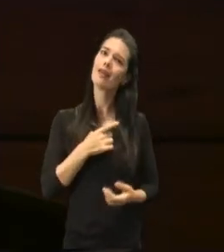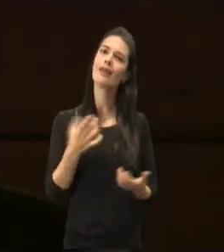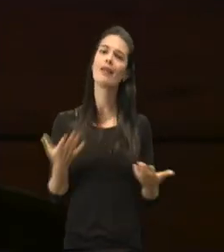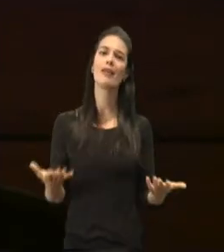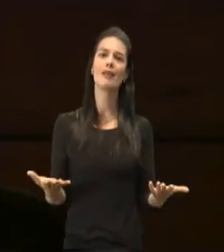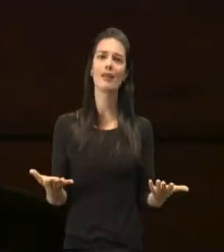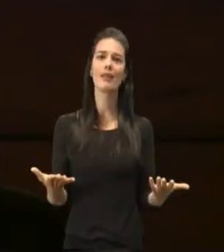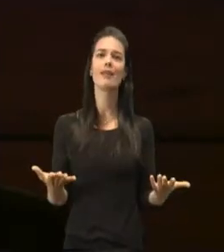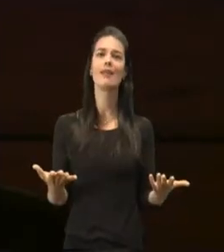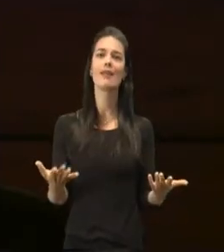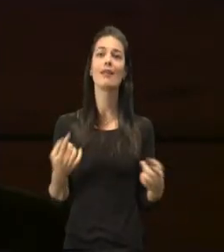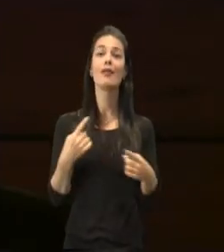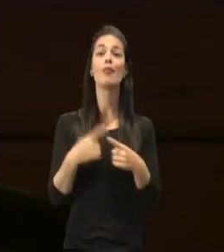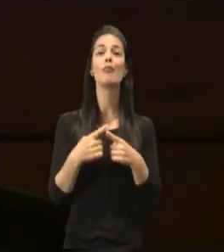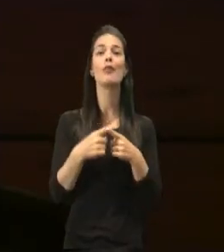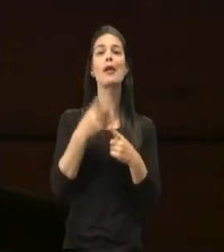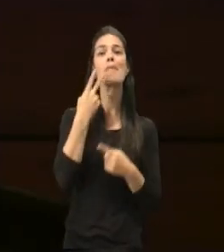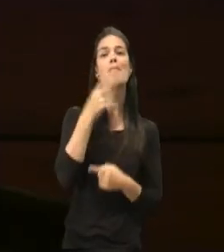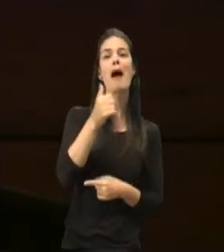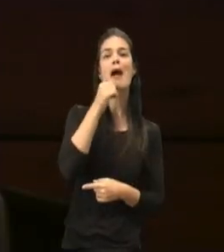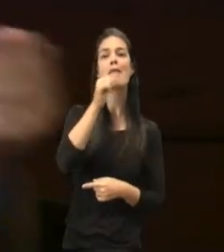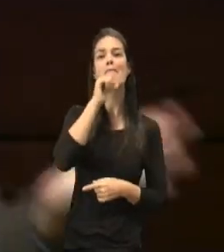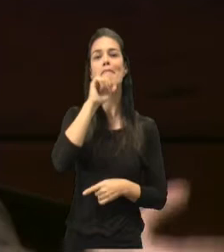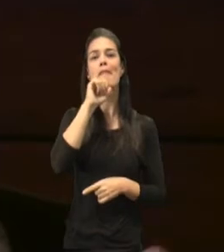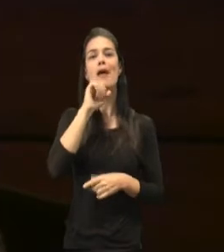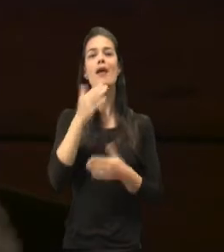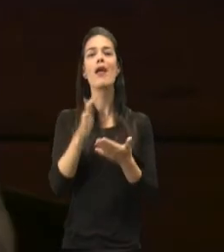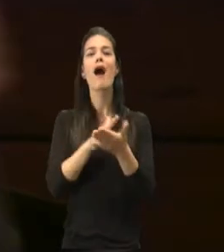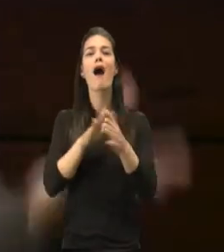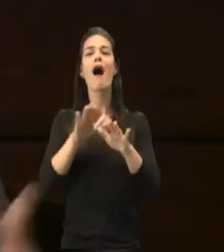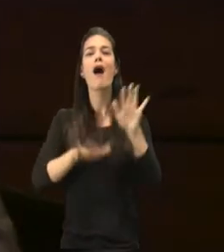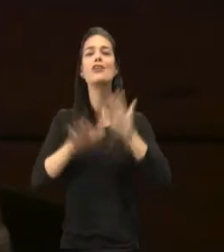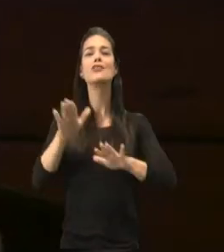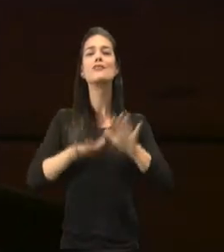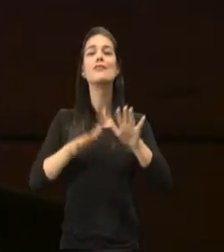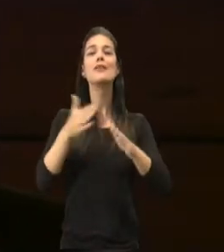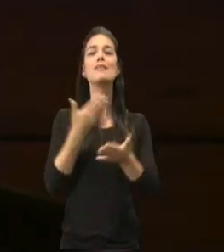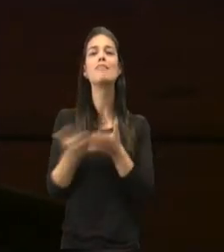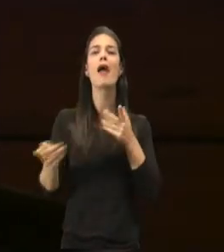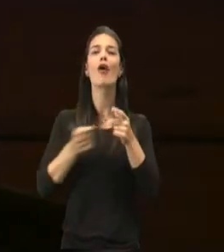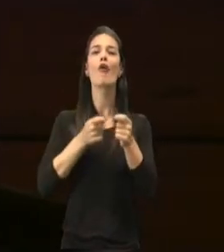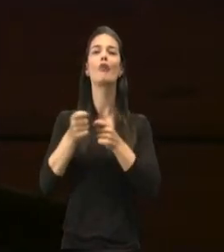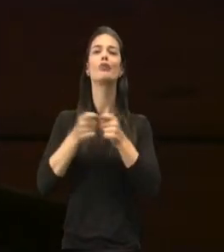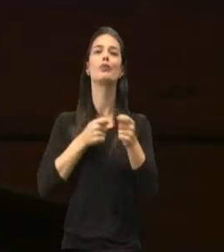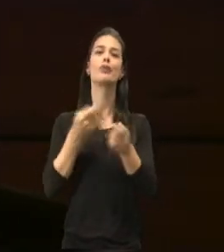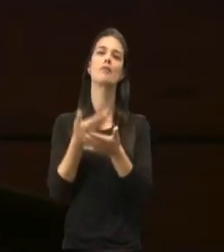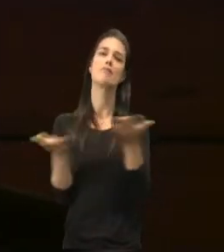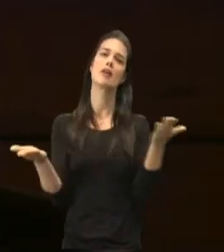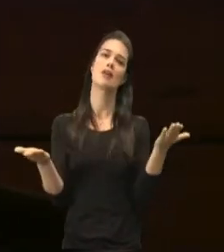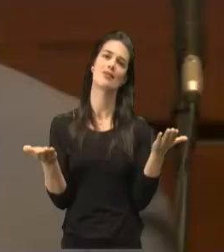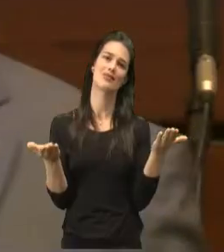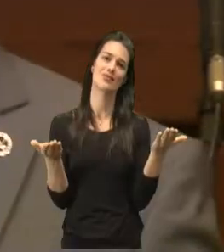Nós perdemos o controle, as coisas saltam as nossas mãos.